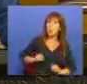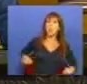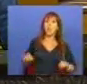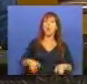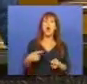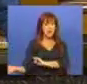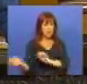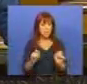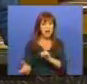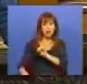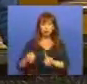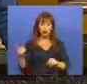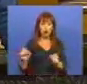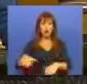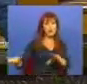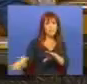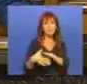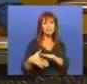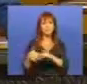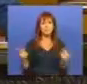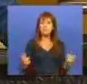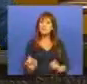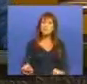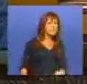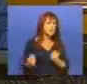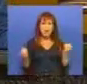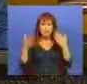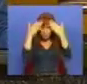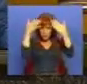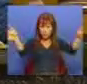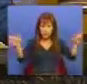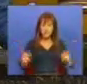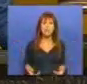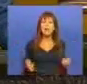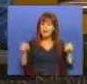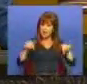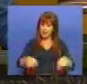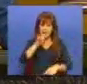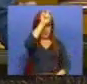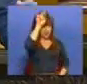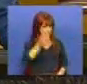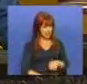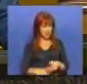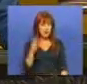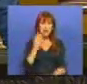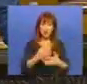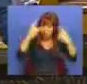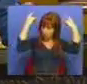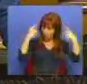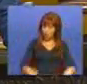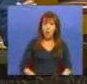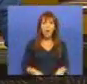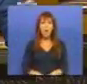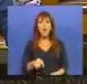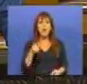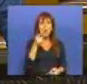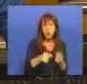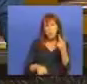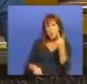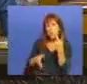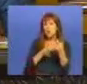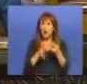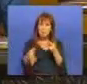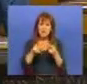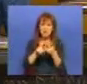do debate, nem da participação, nem da democracia. Nesta questão só existia um de dois